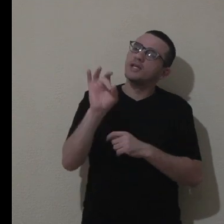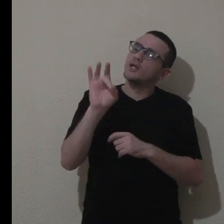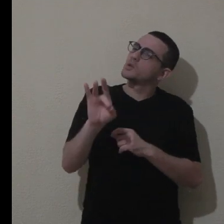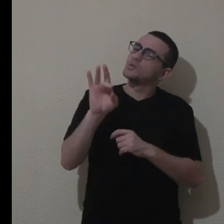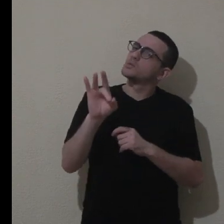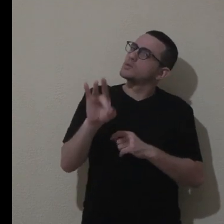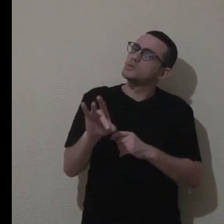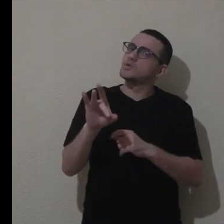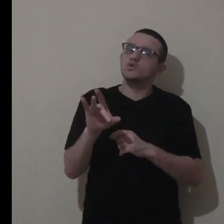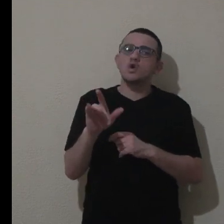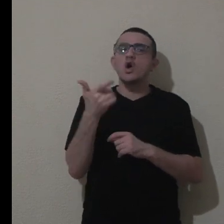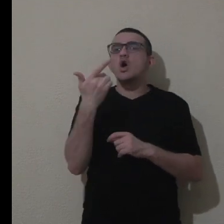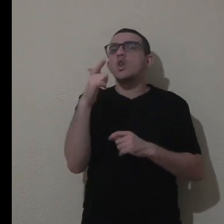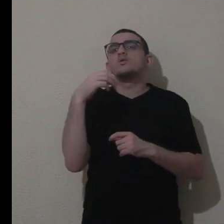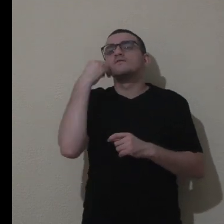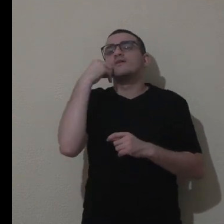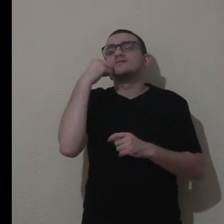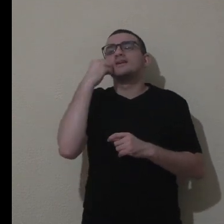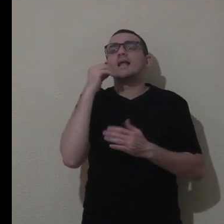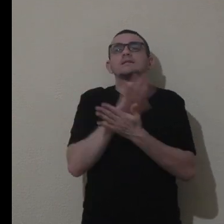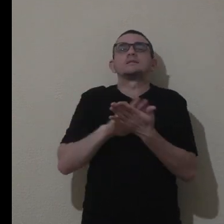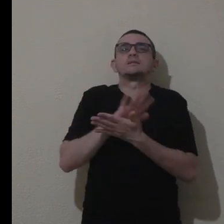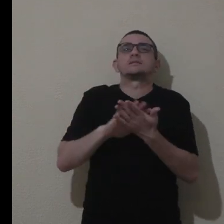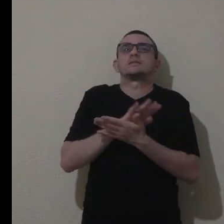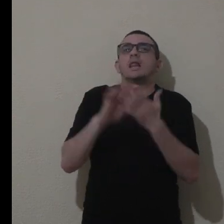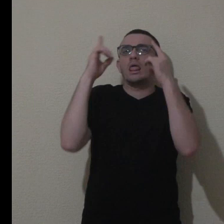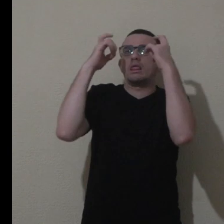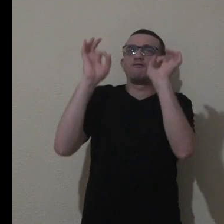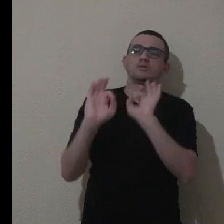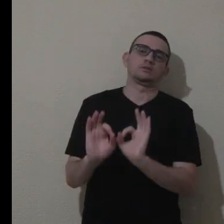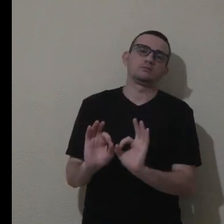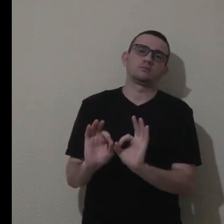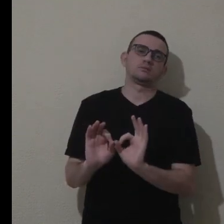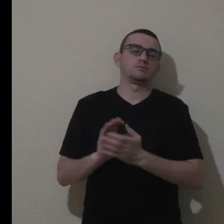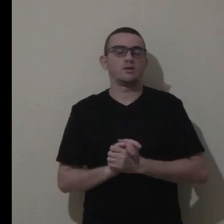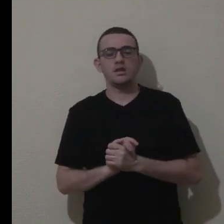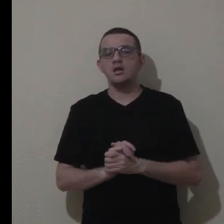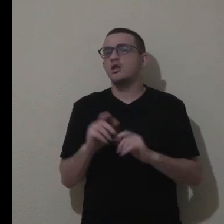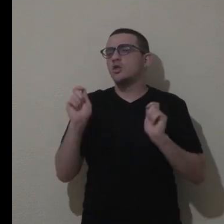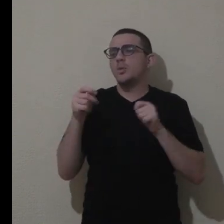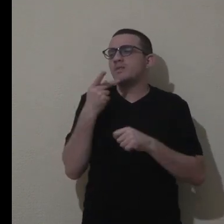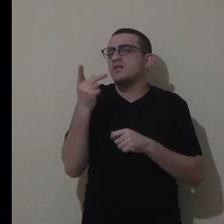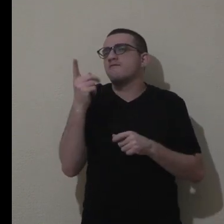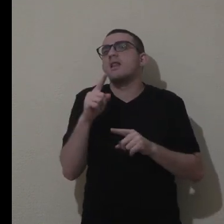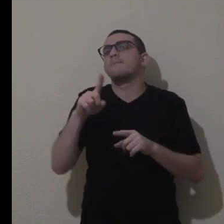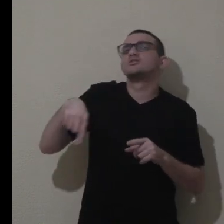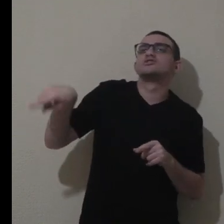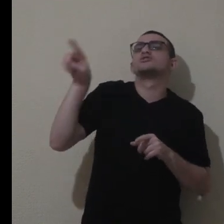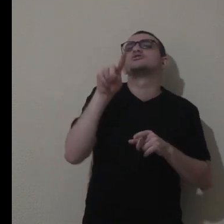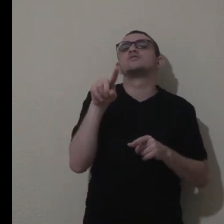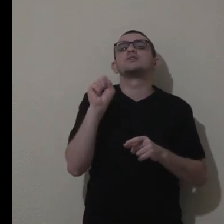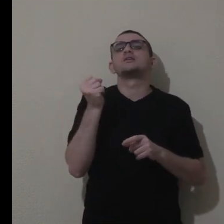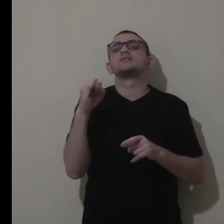36% somente não tiveram experiência adversa nenhuma. Eu quero que vocês, não precisam falar, mas peguem de